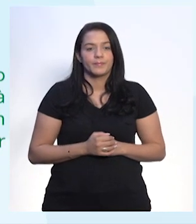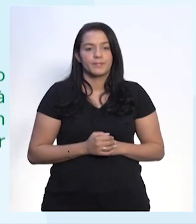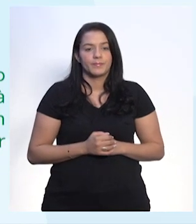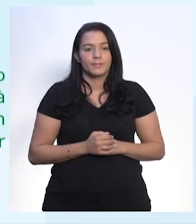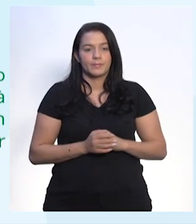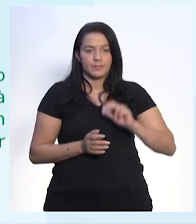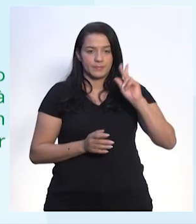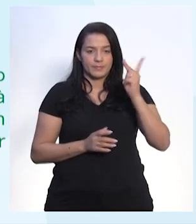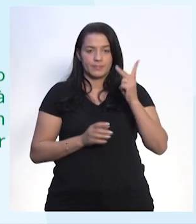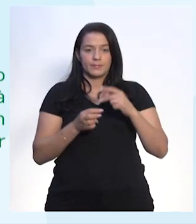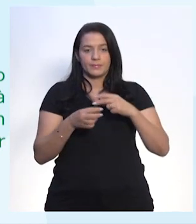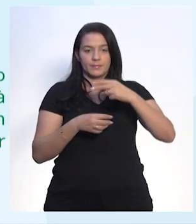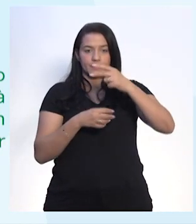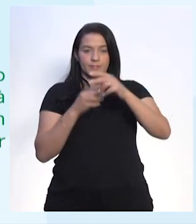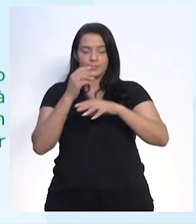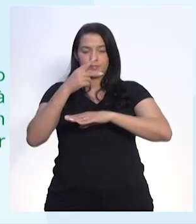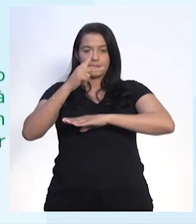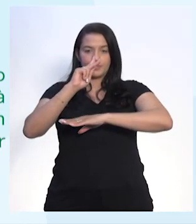30,